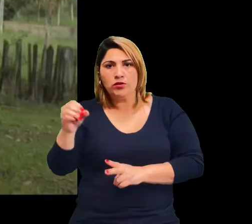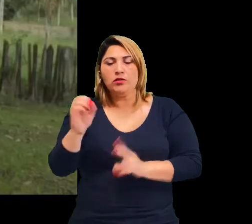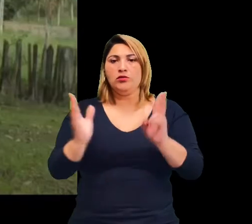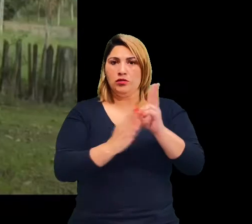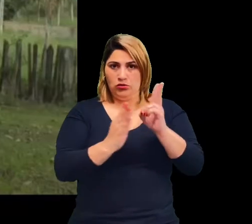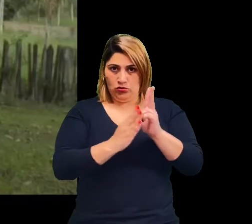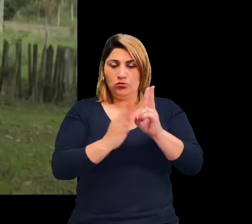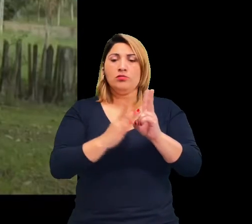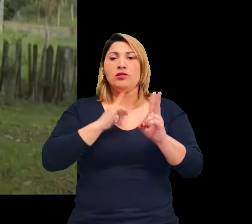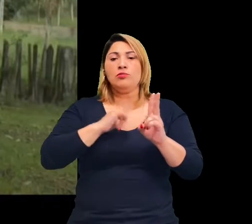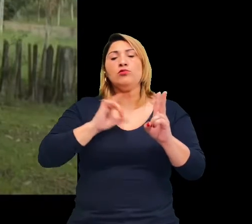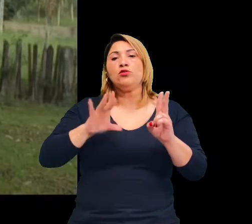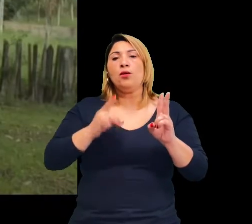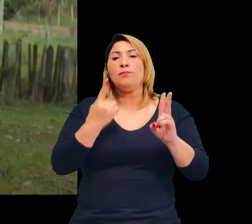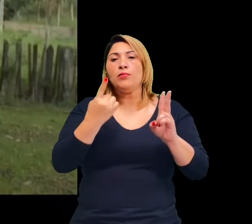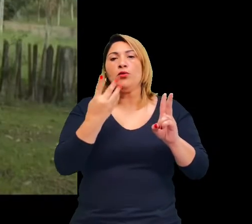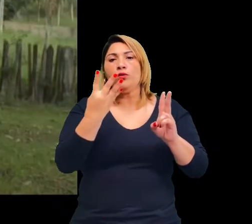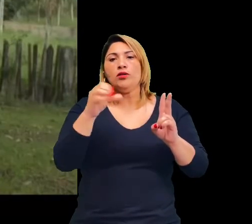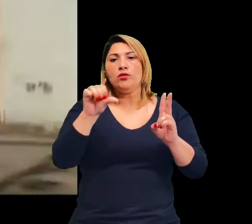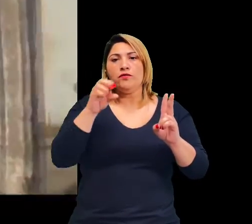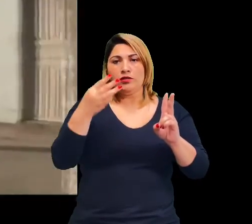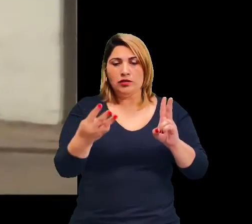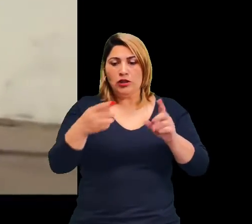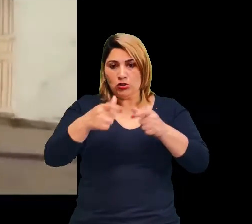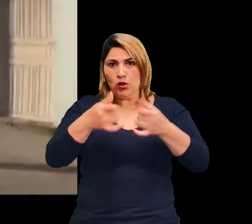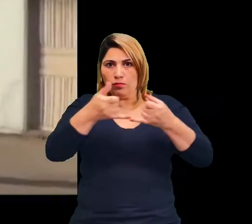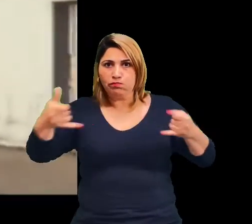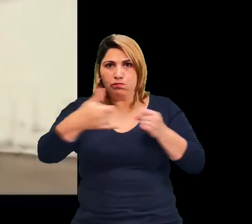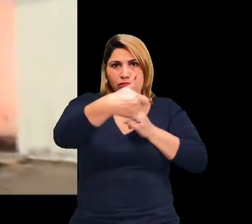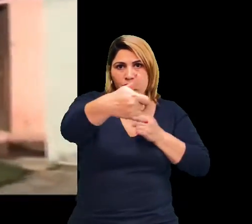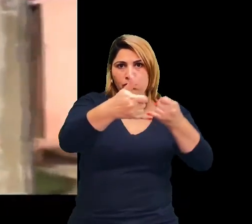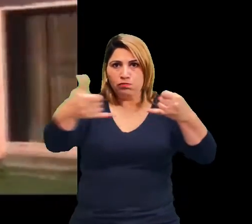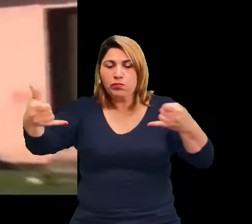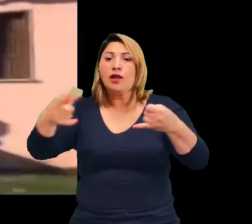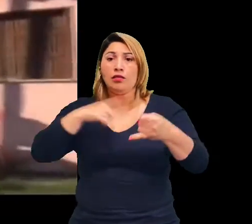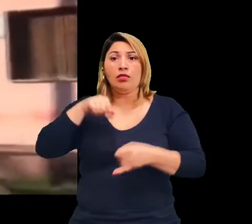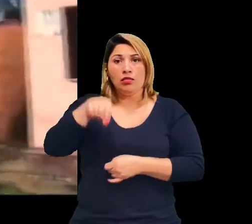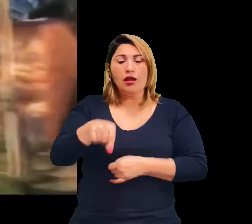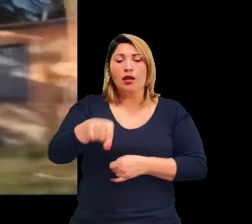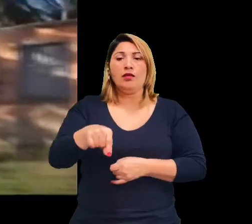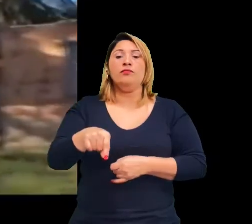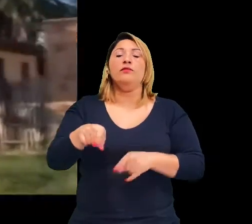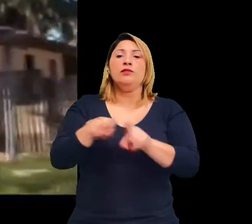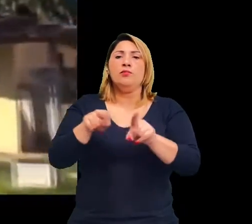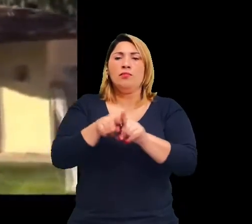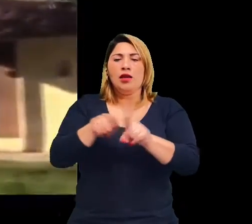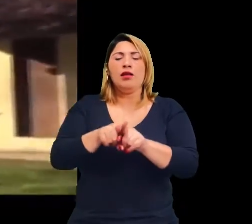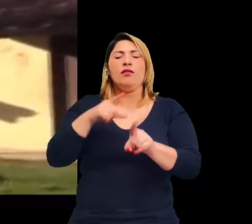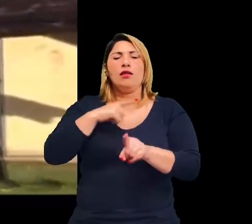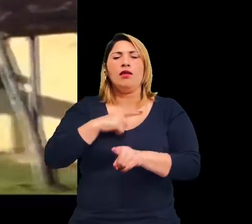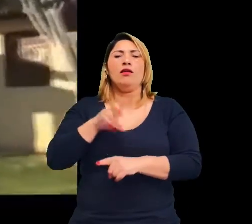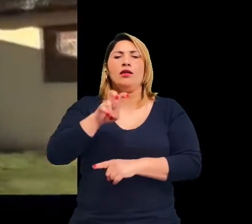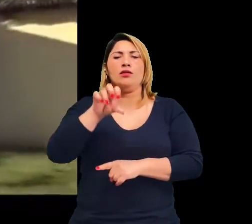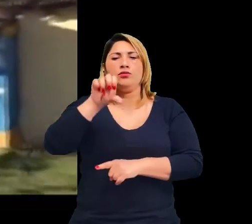apenas 1.493 hectares de área demarcada, 77 hectares área urbana, 589 área agrícola